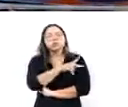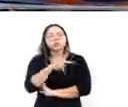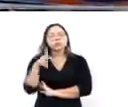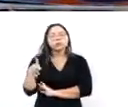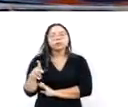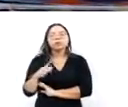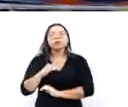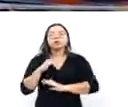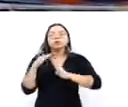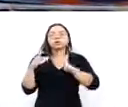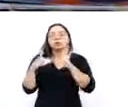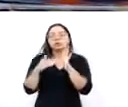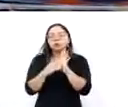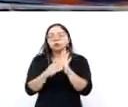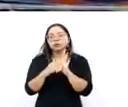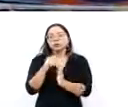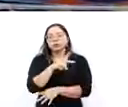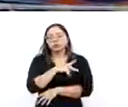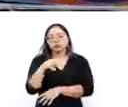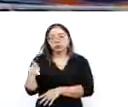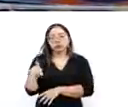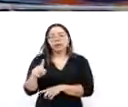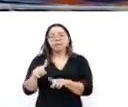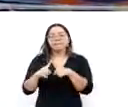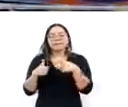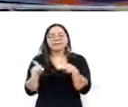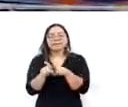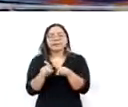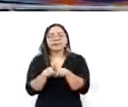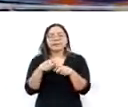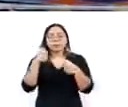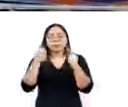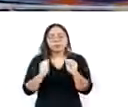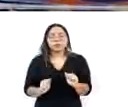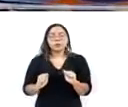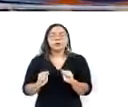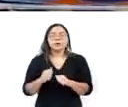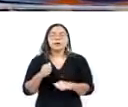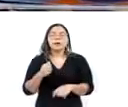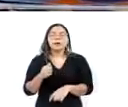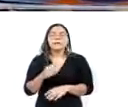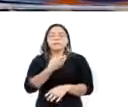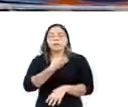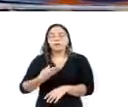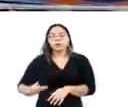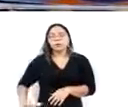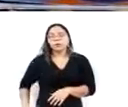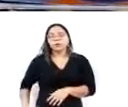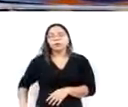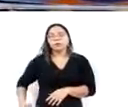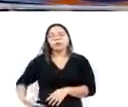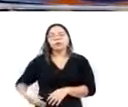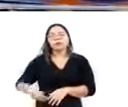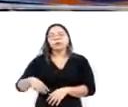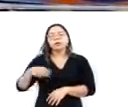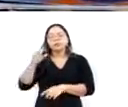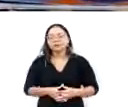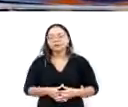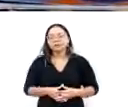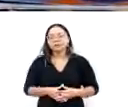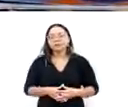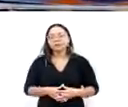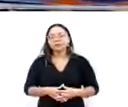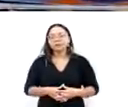nós professores, de todos nós do Executivo, mas também do poder público a nível federal e estadual, que tanto